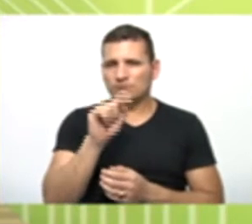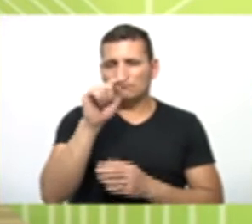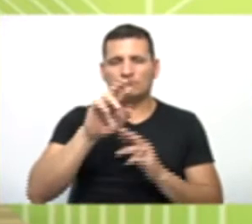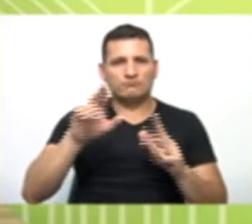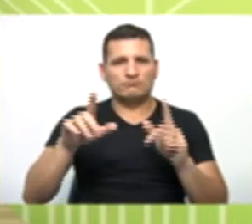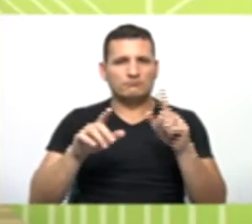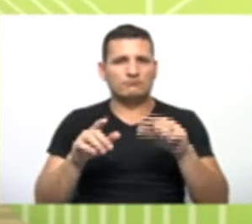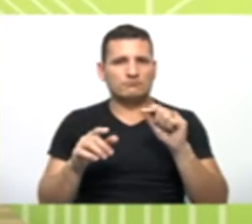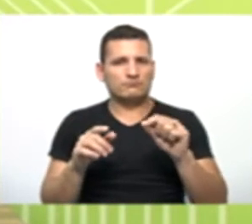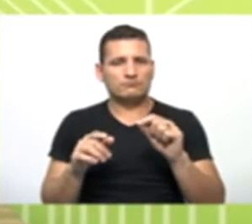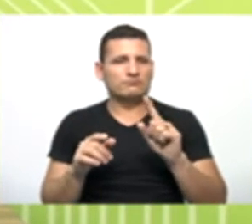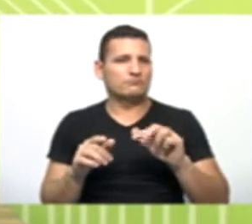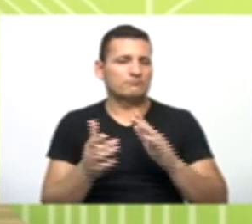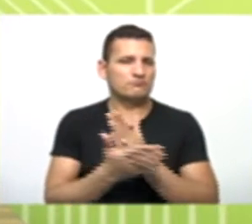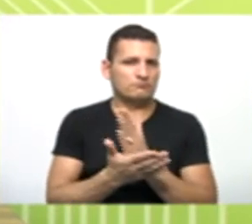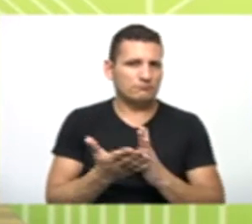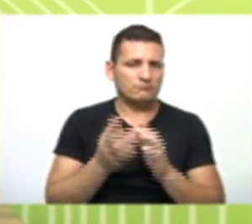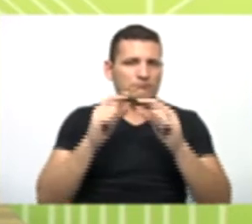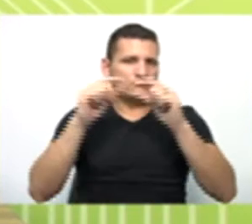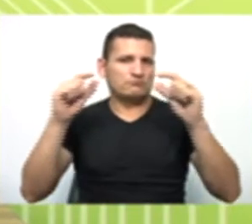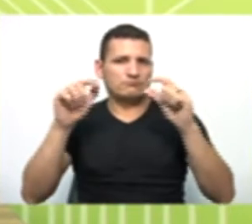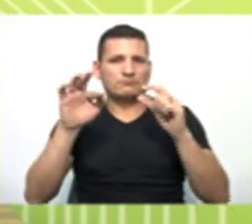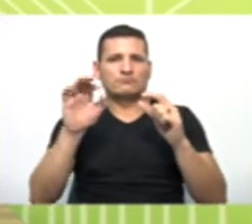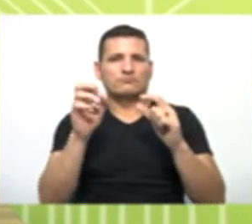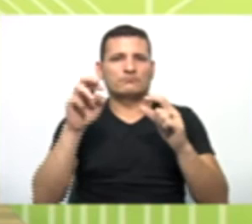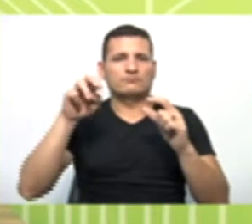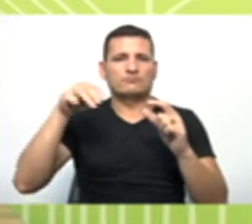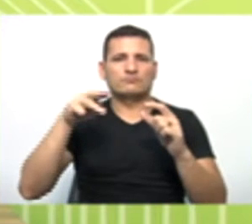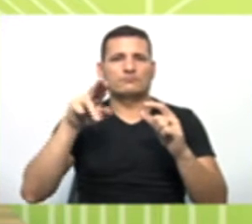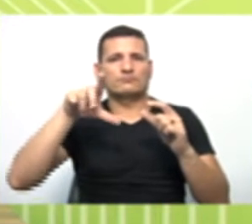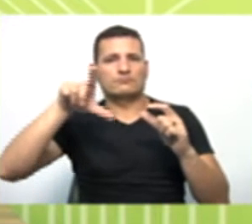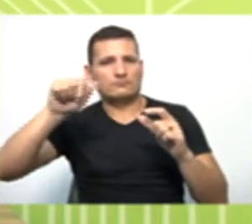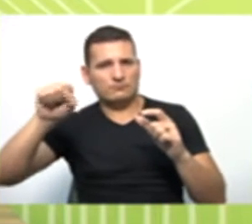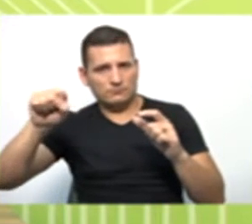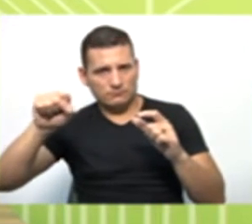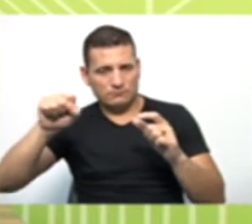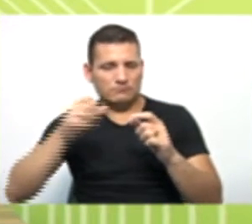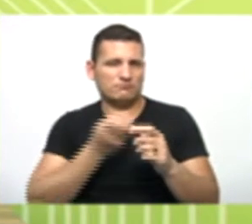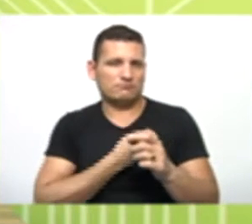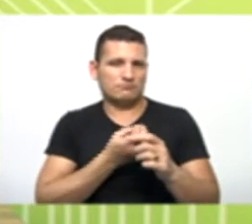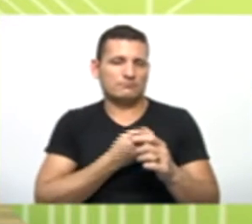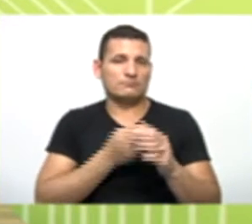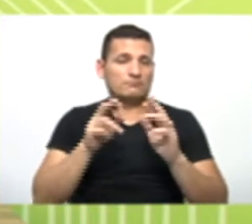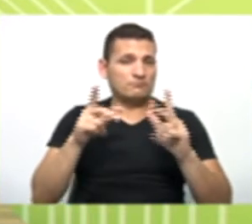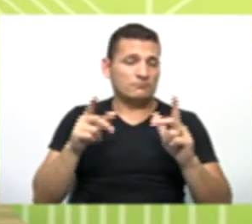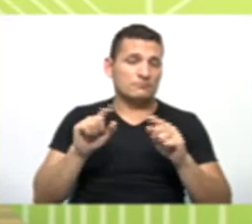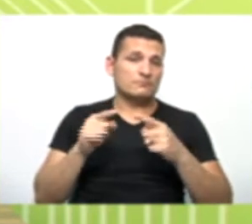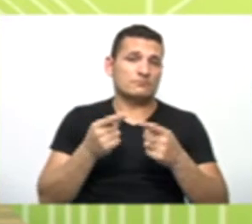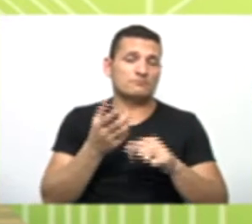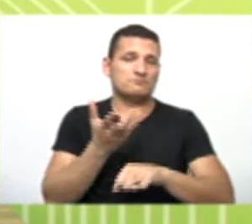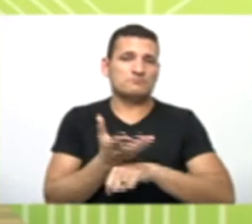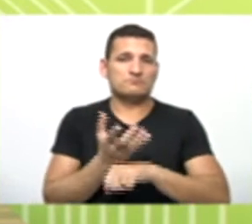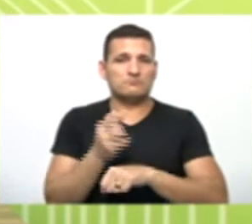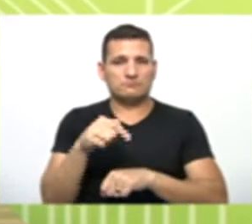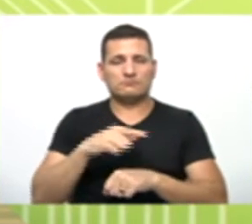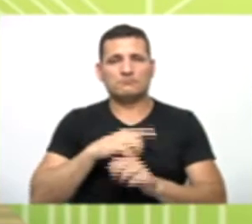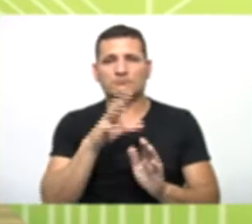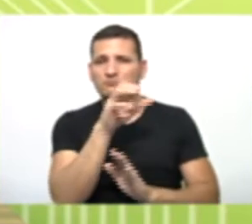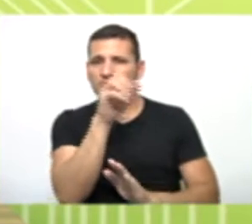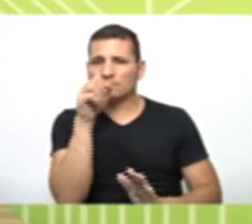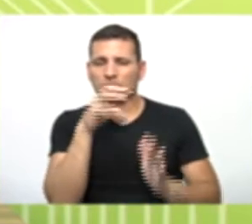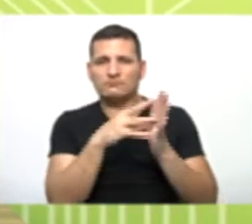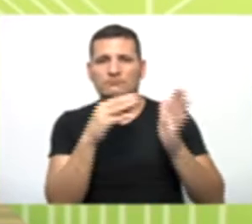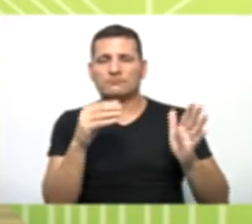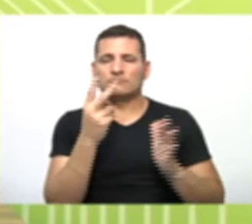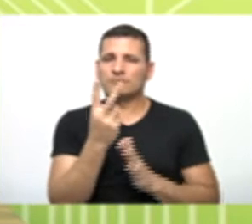são algumas fórmulas diferentes, equações diferentes. Mas que na nossa disciplina a gente pegou dois modelos,